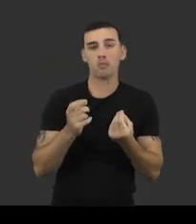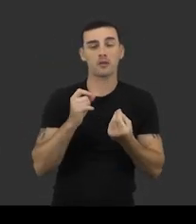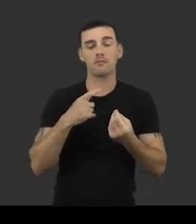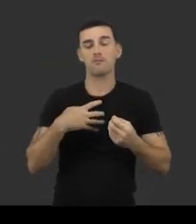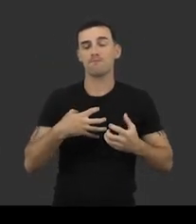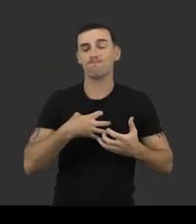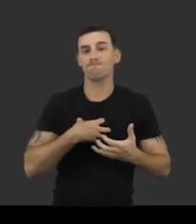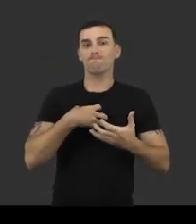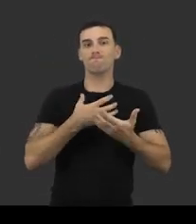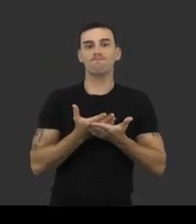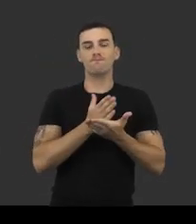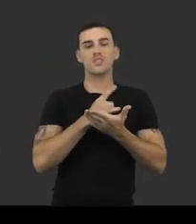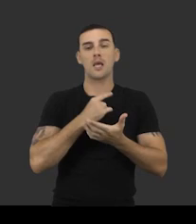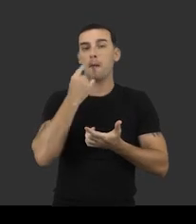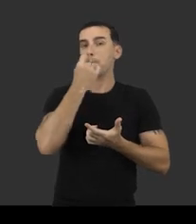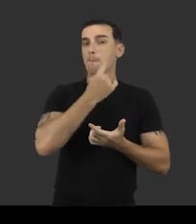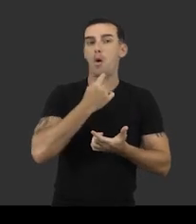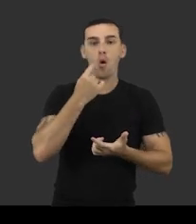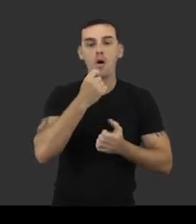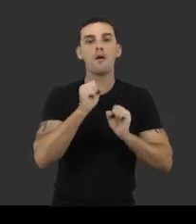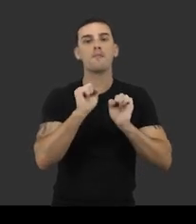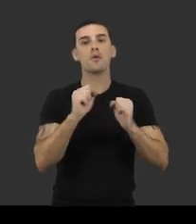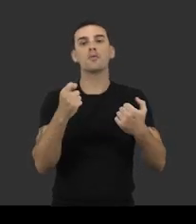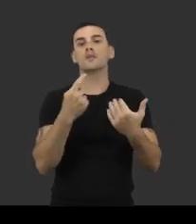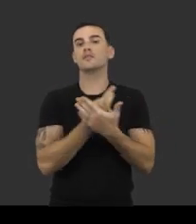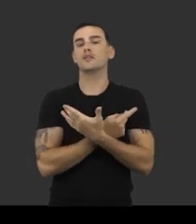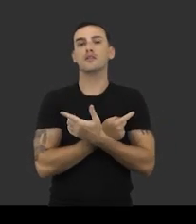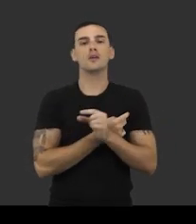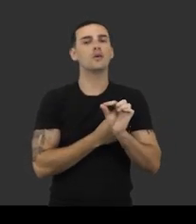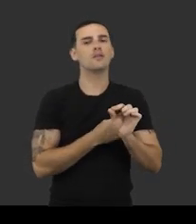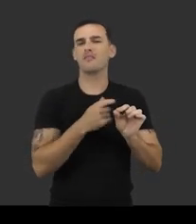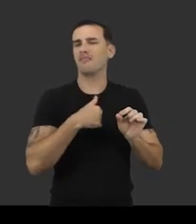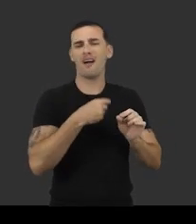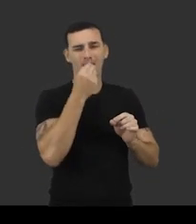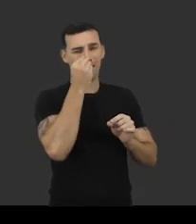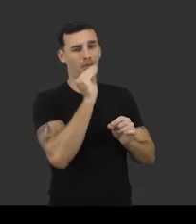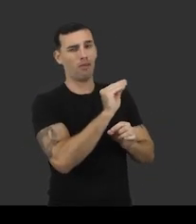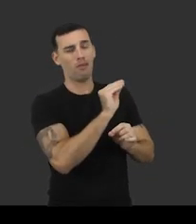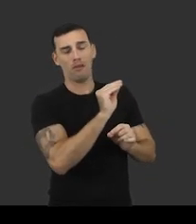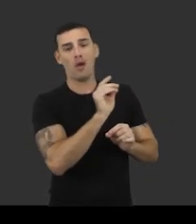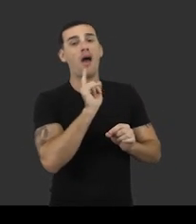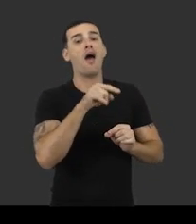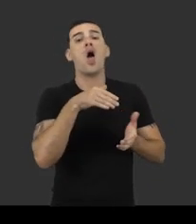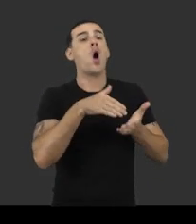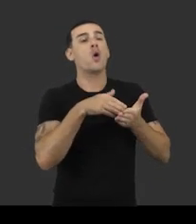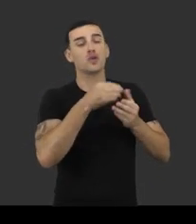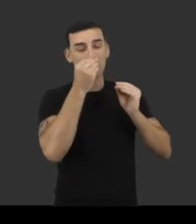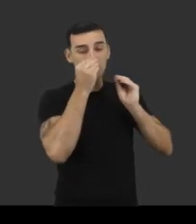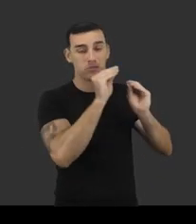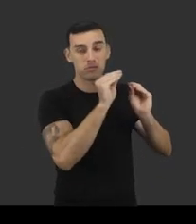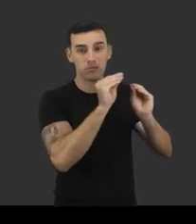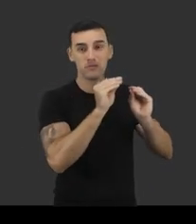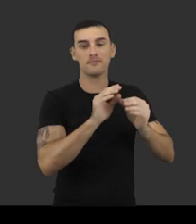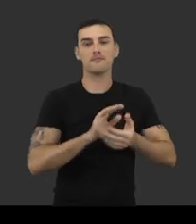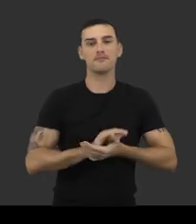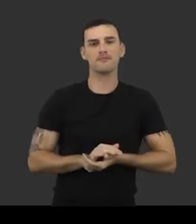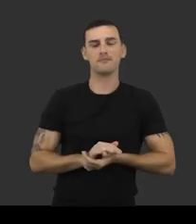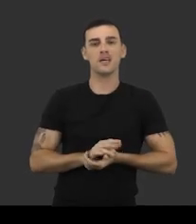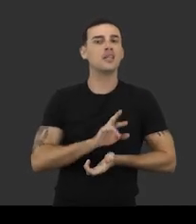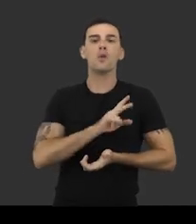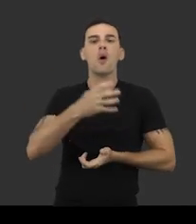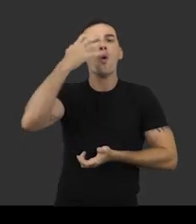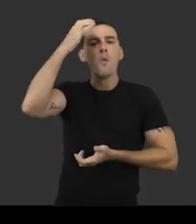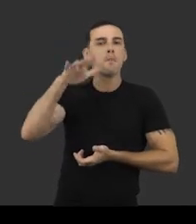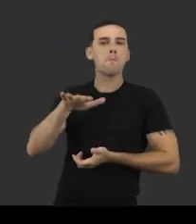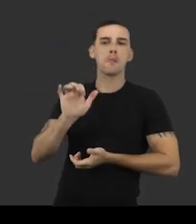um incômodo, a boca pode acabar ficando deixada de lado, pode acabar sendo negligenciada, não por